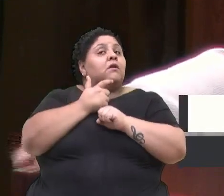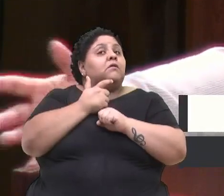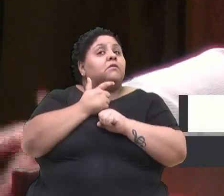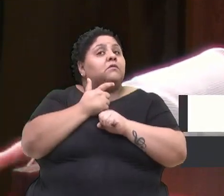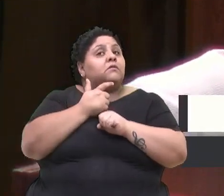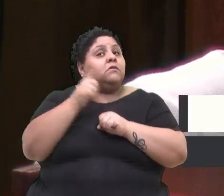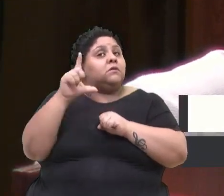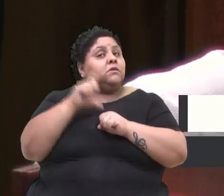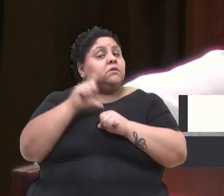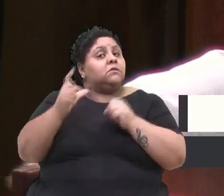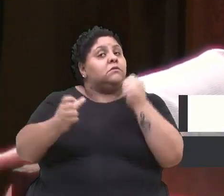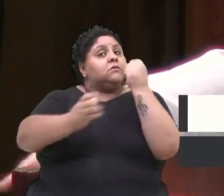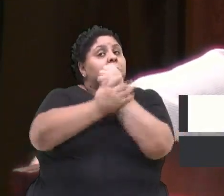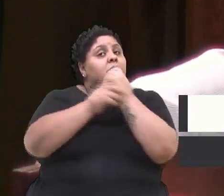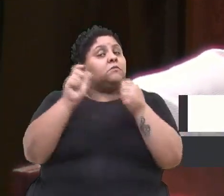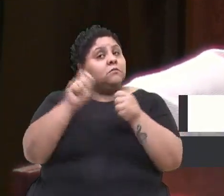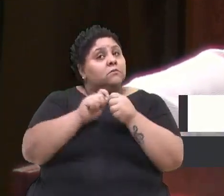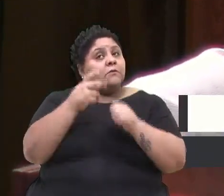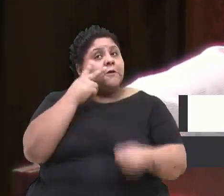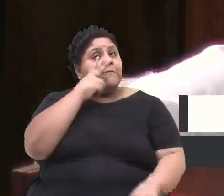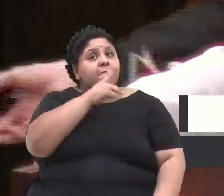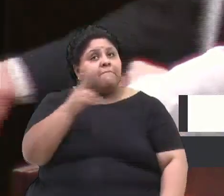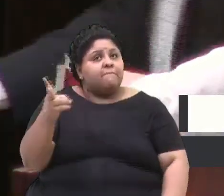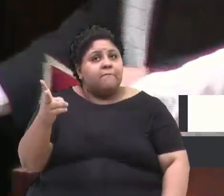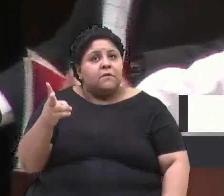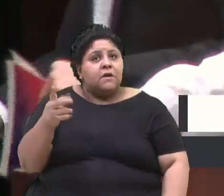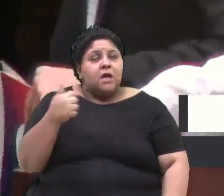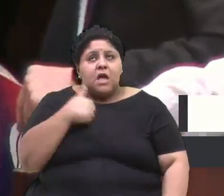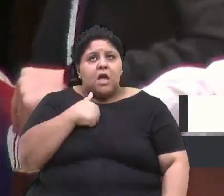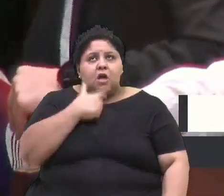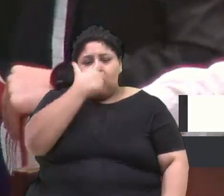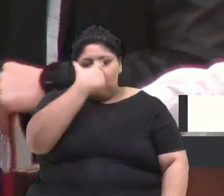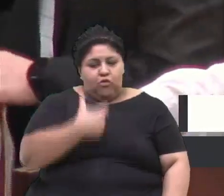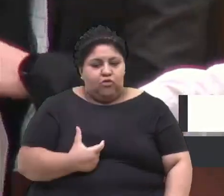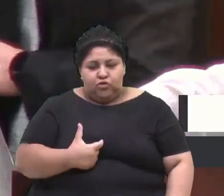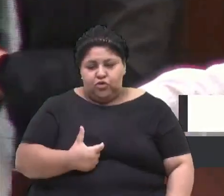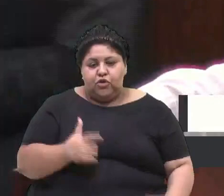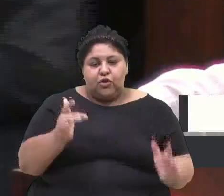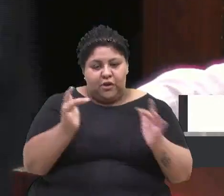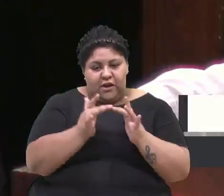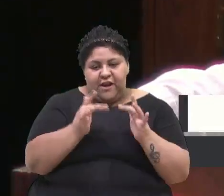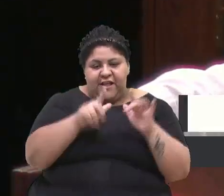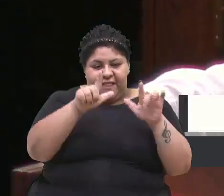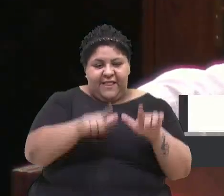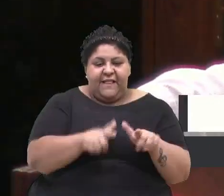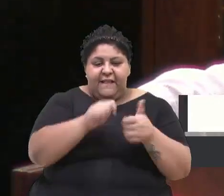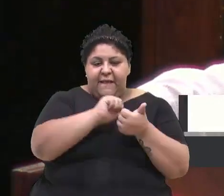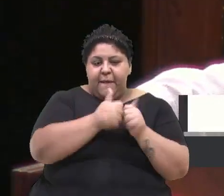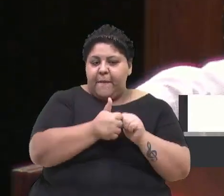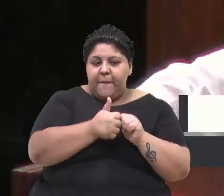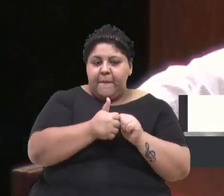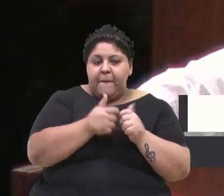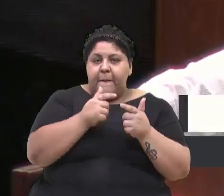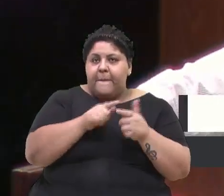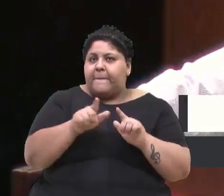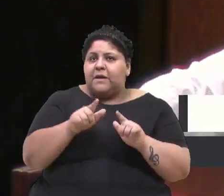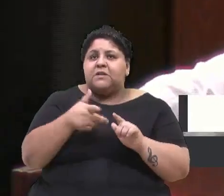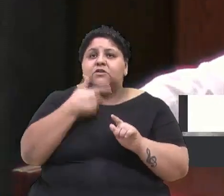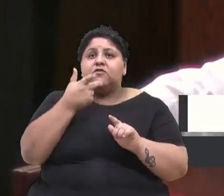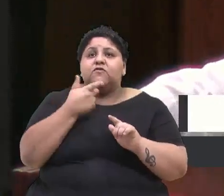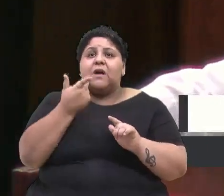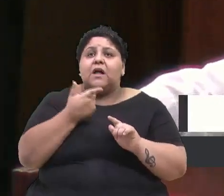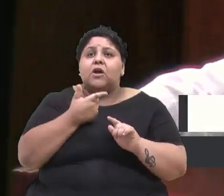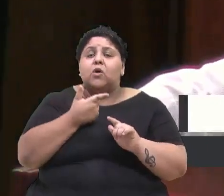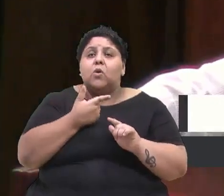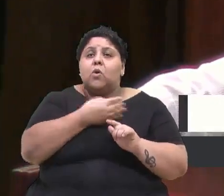temos condição de fazer. E vejam, eu não sou tão ligado à área do esporte, mas falo com vários skatistas que